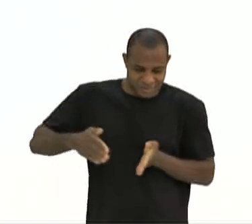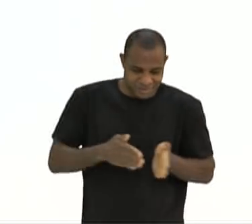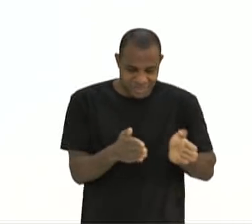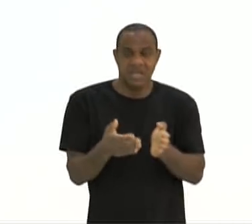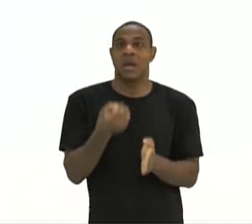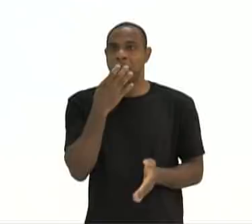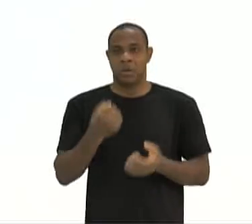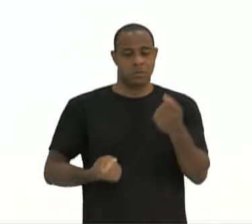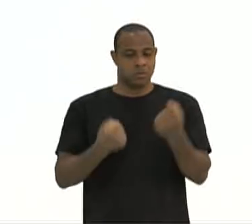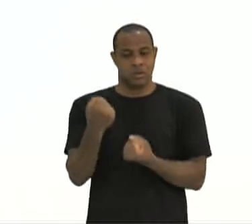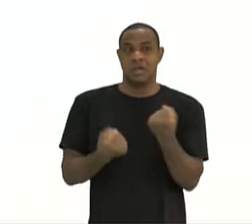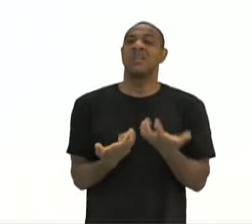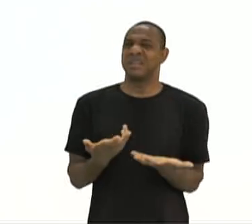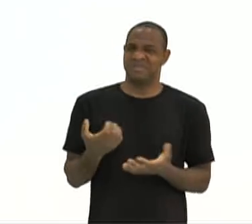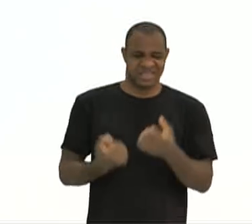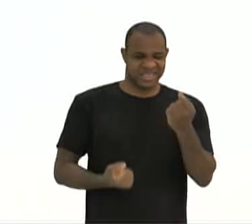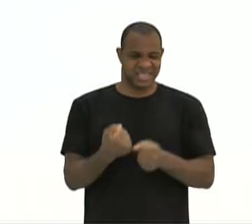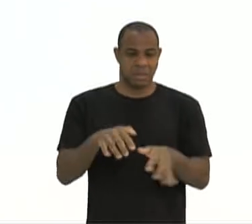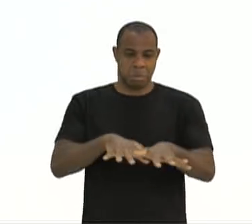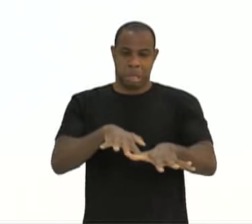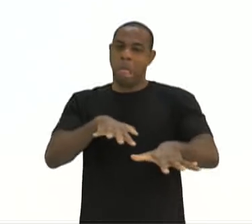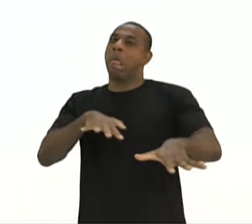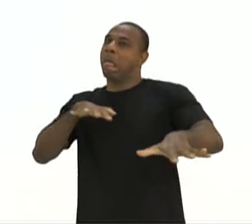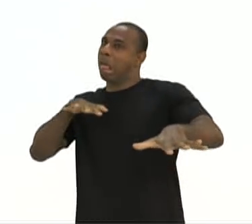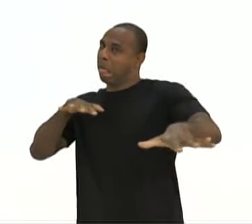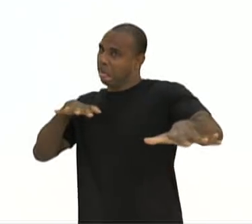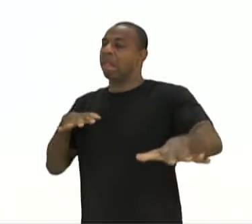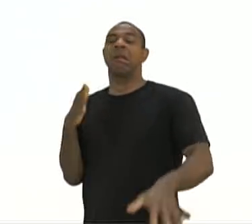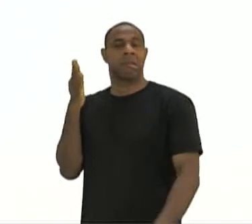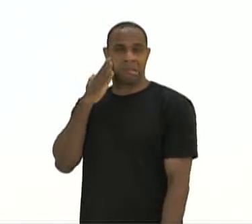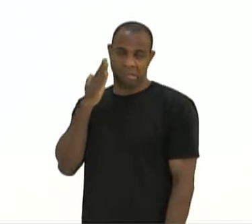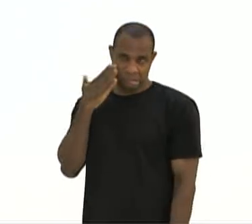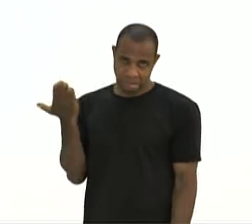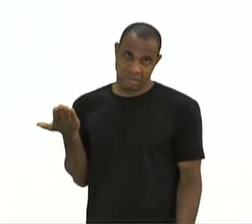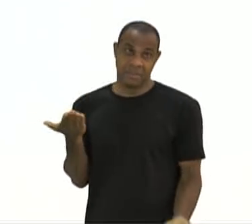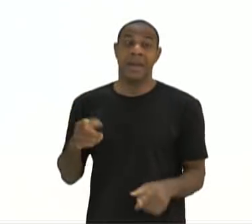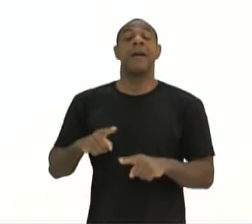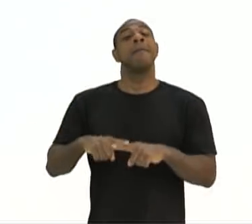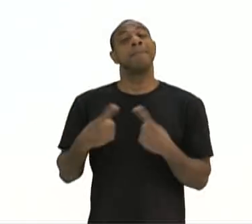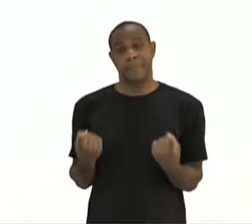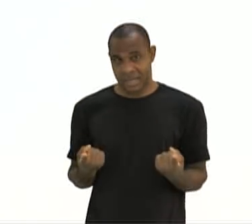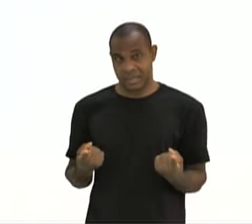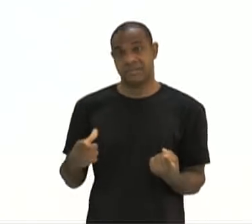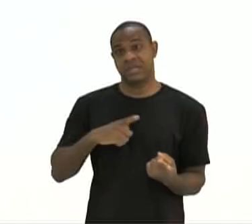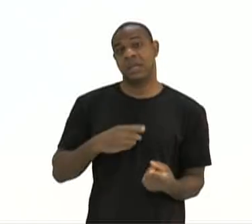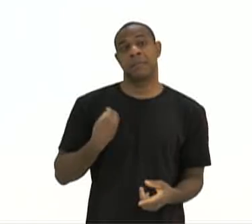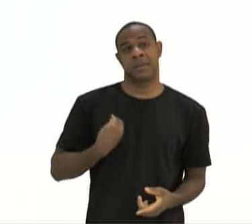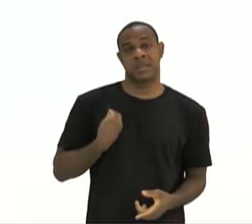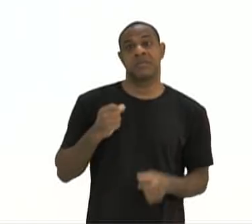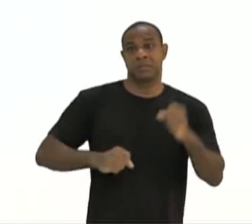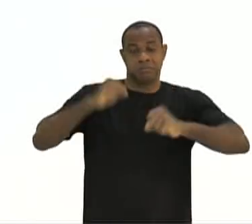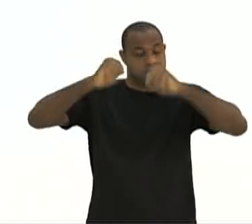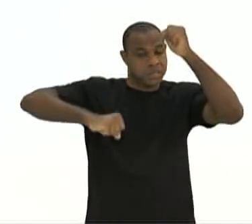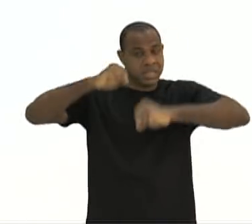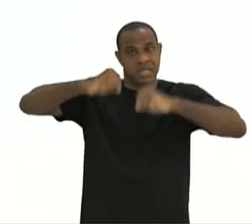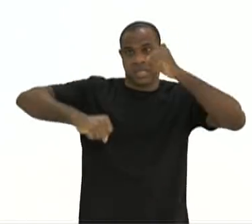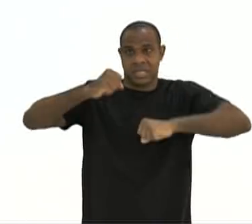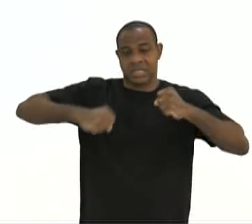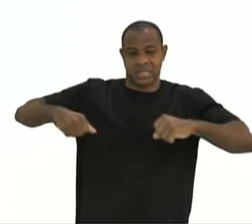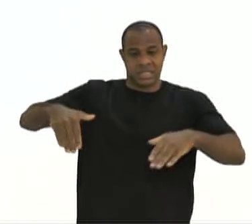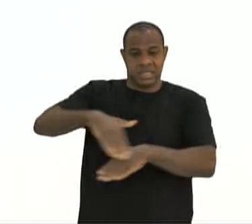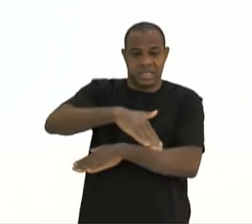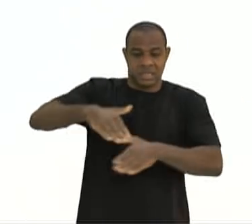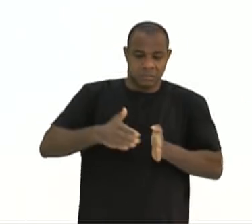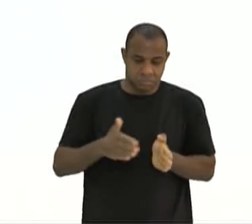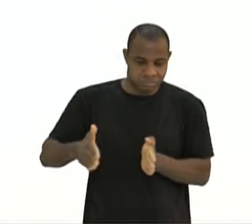do trânsito ser extremamente intenso nessas áreas devido a toda a presença ali de indústrias e a própria concentração